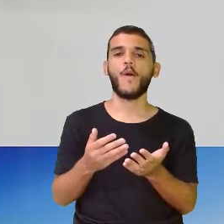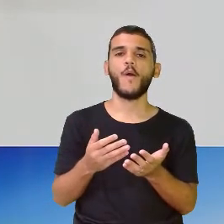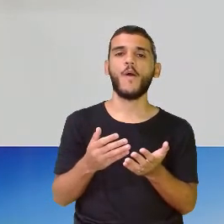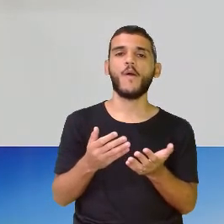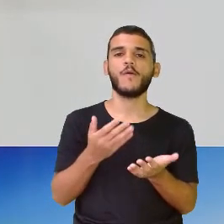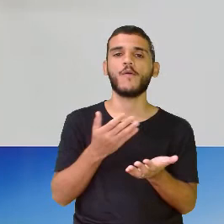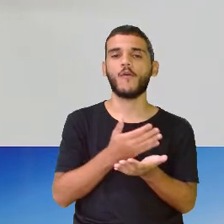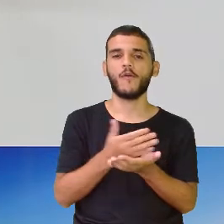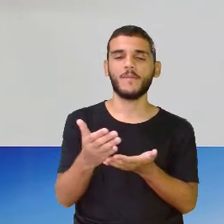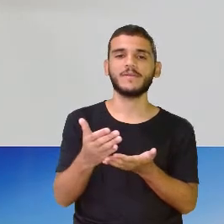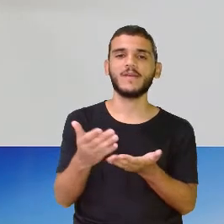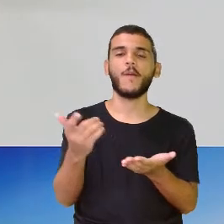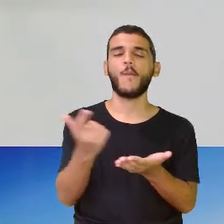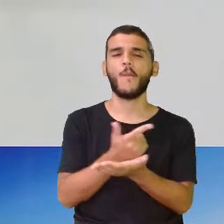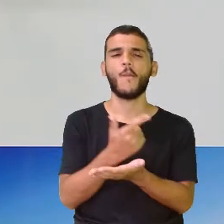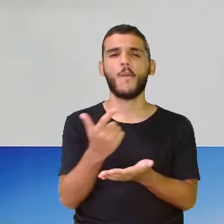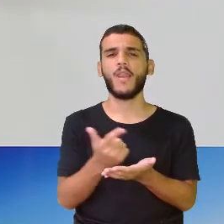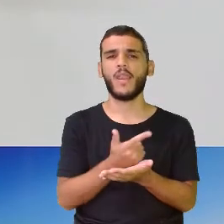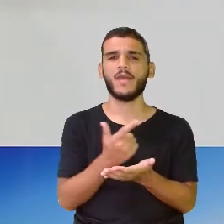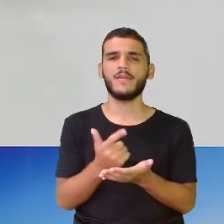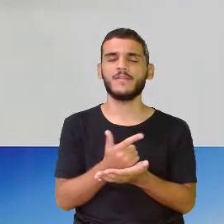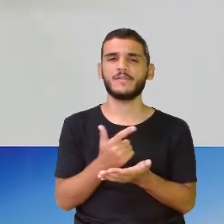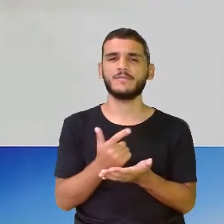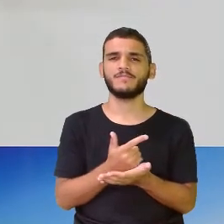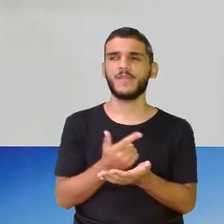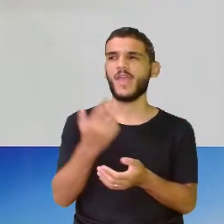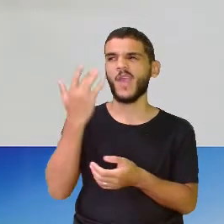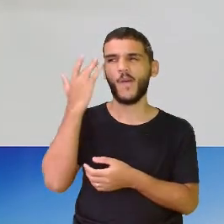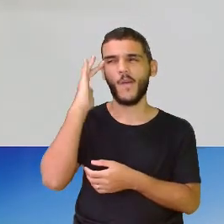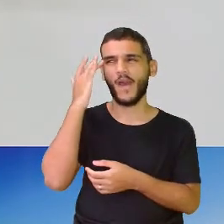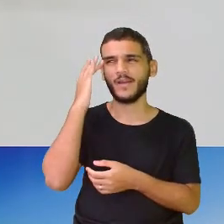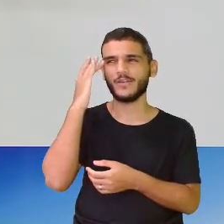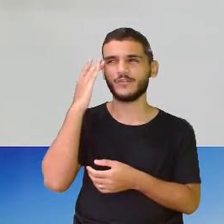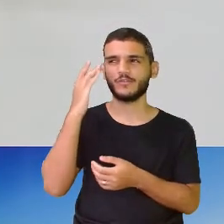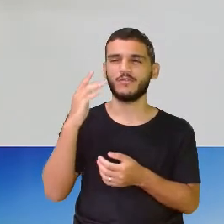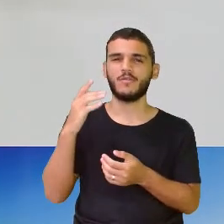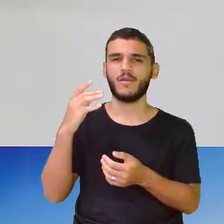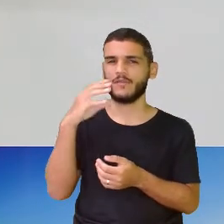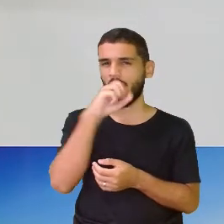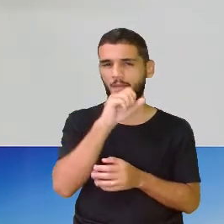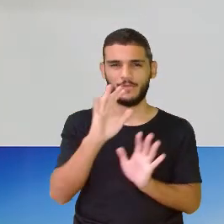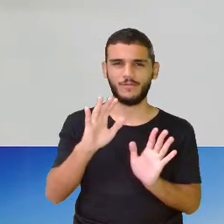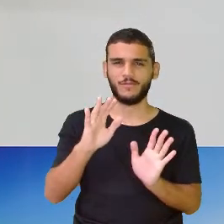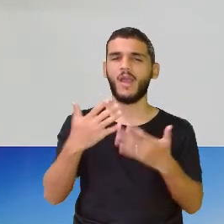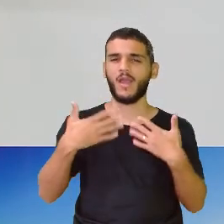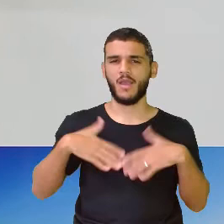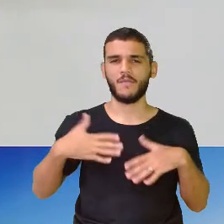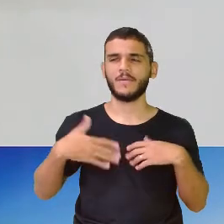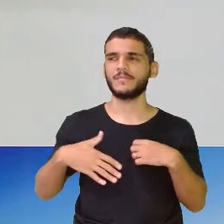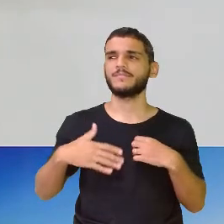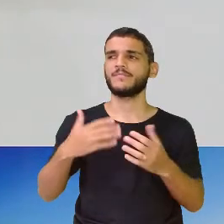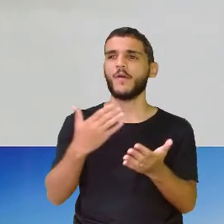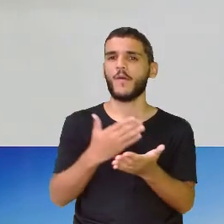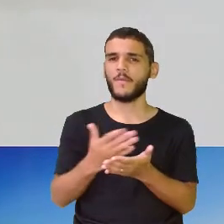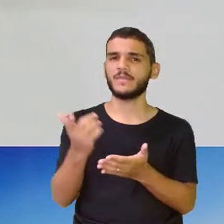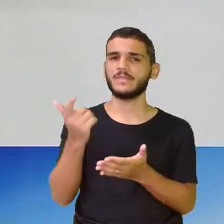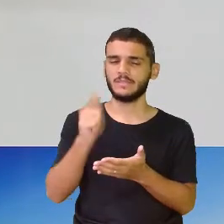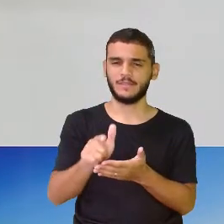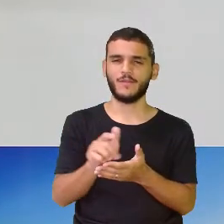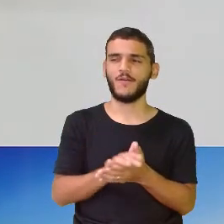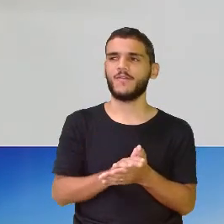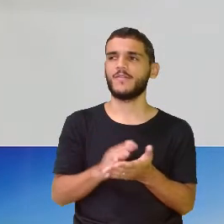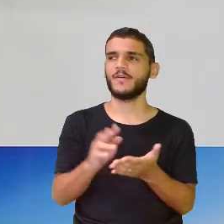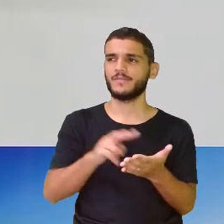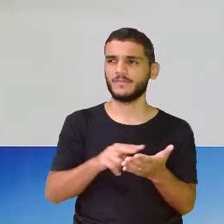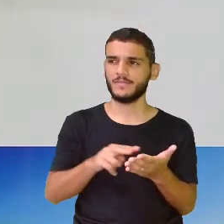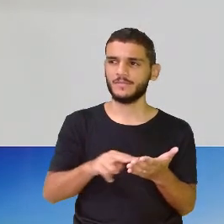já aí, não é? Eu acho que passou um pouquinho, será? Vamos ver aí, iniciando novamente a leitura para ver se a gente